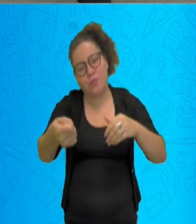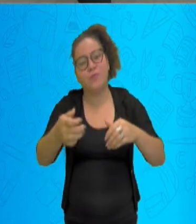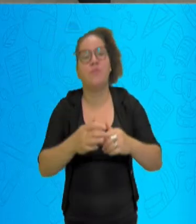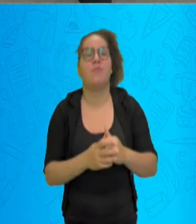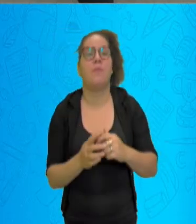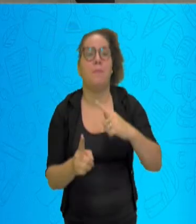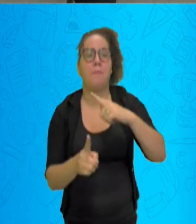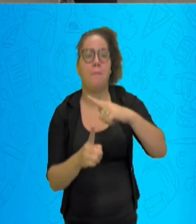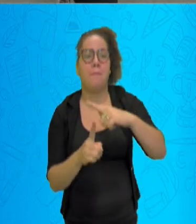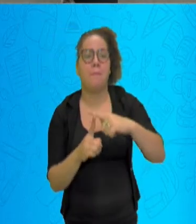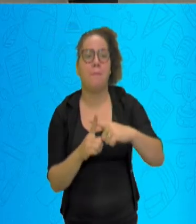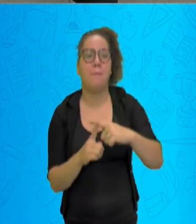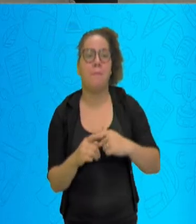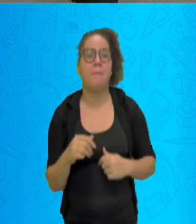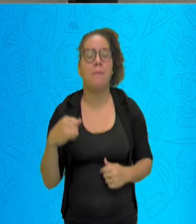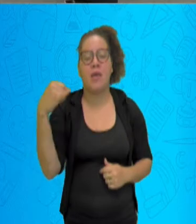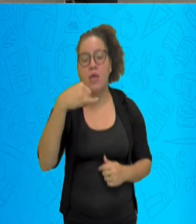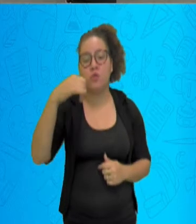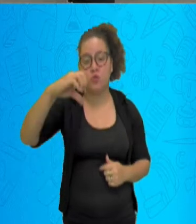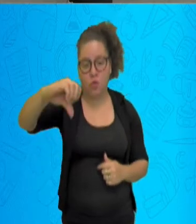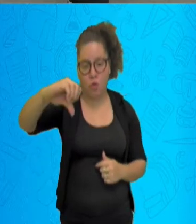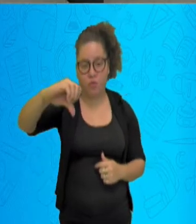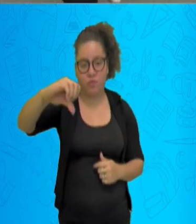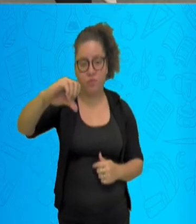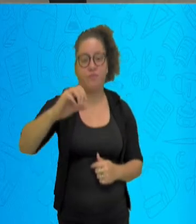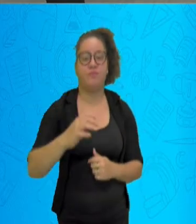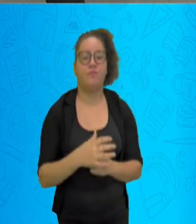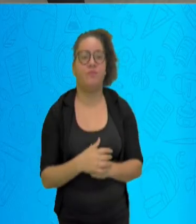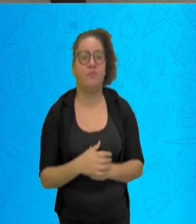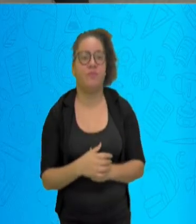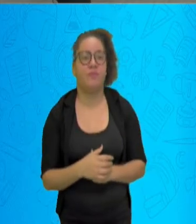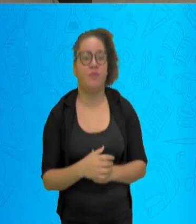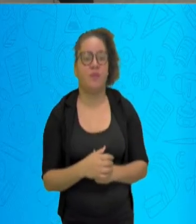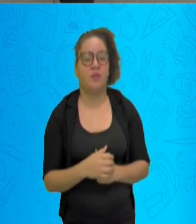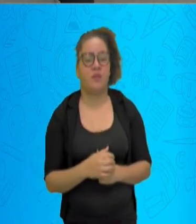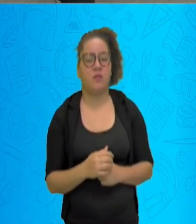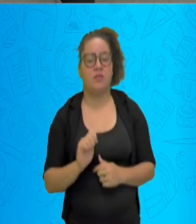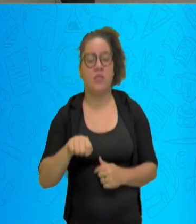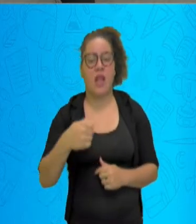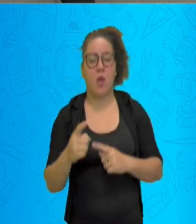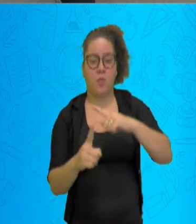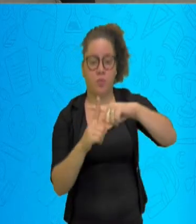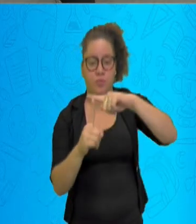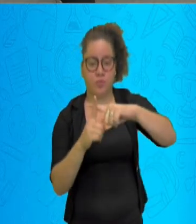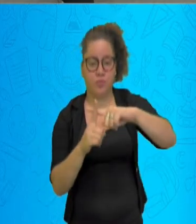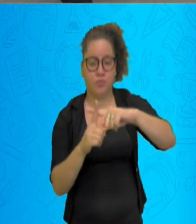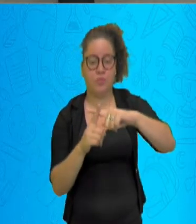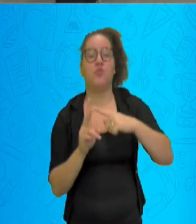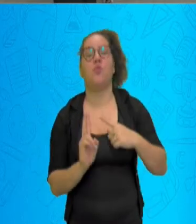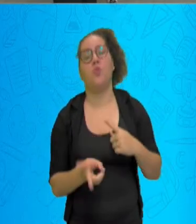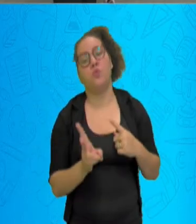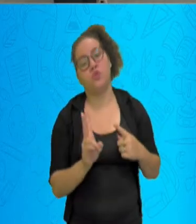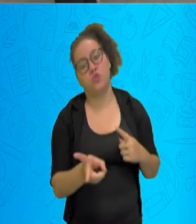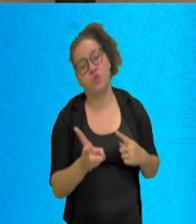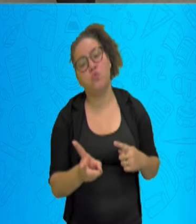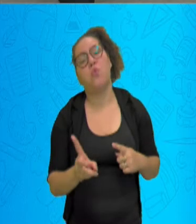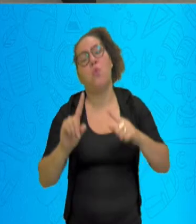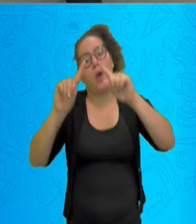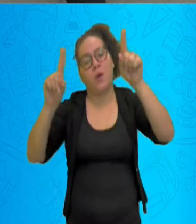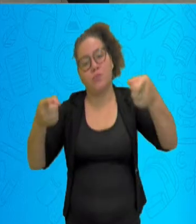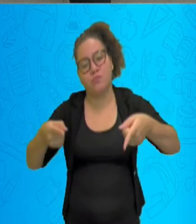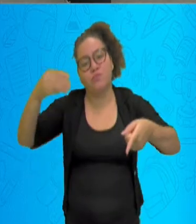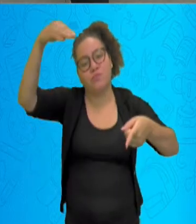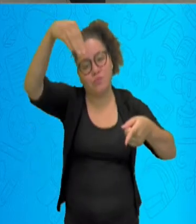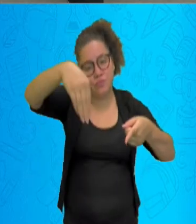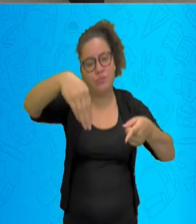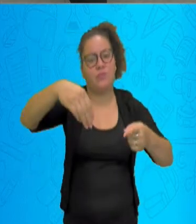9, vai ficar menos 9. Sinal positivo, permanece o que está dentro do